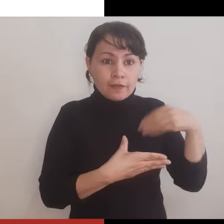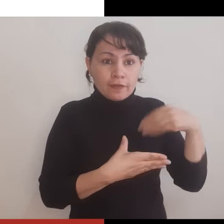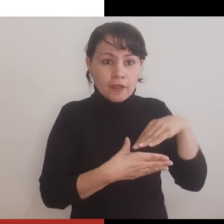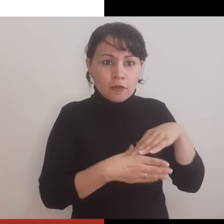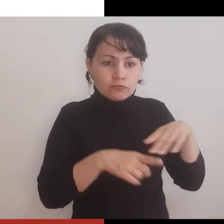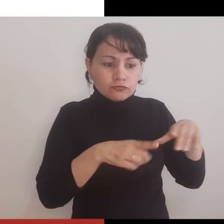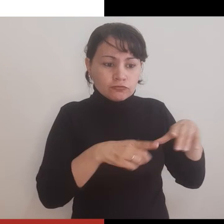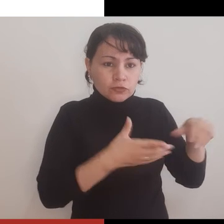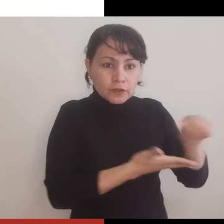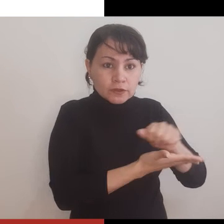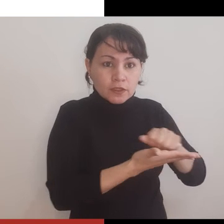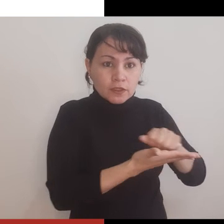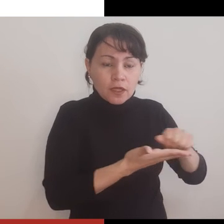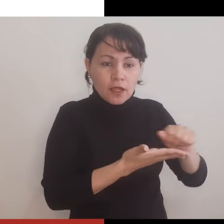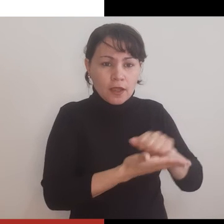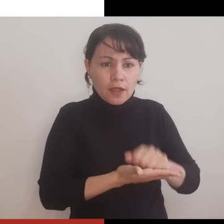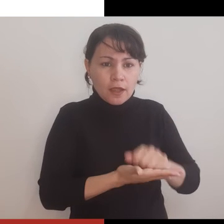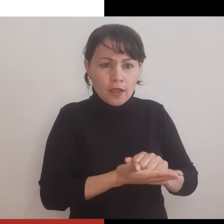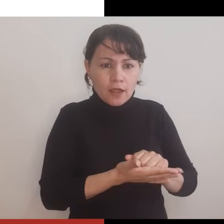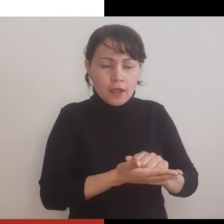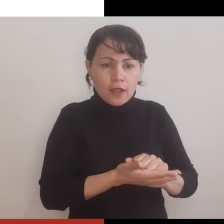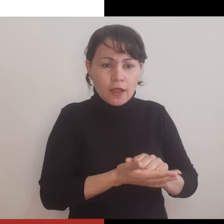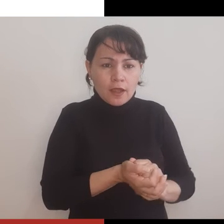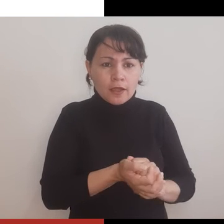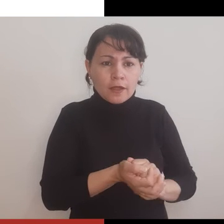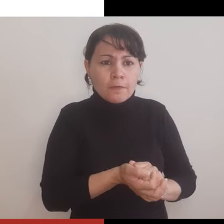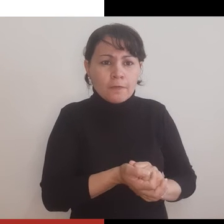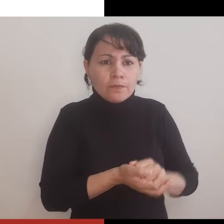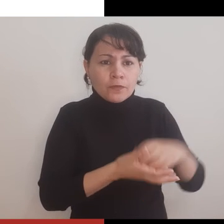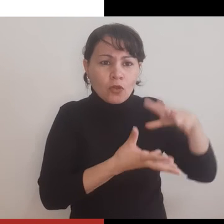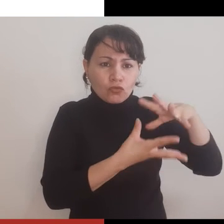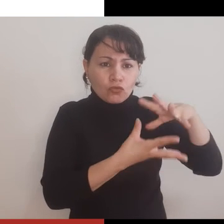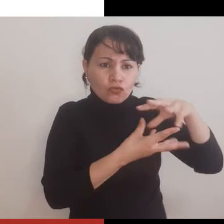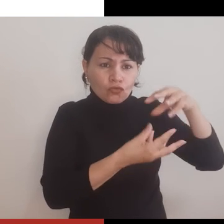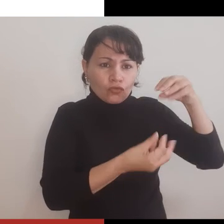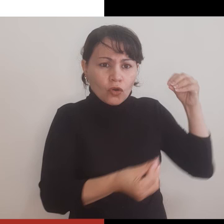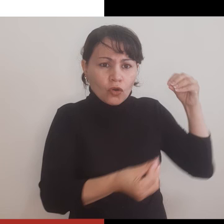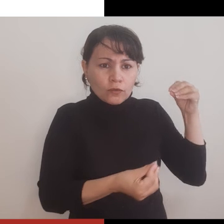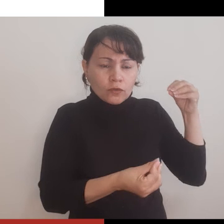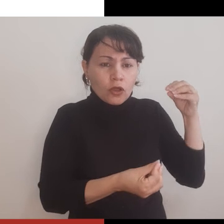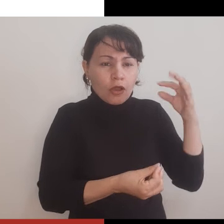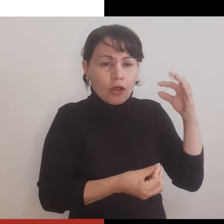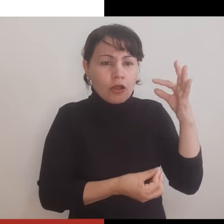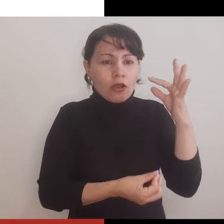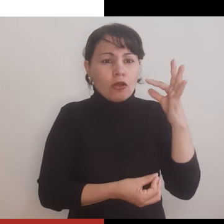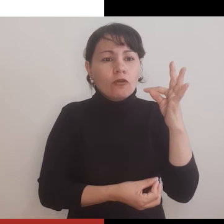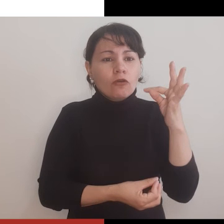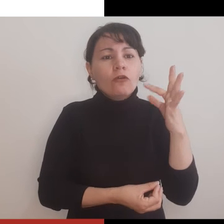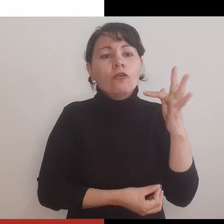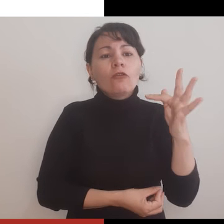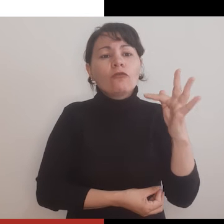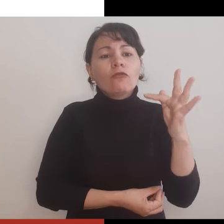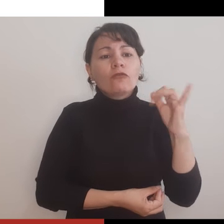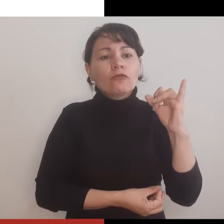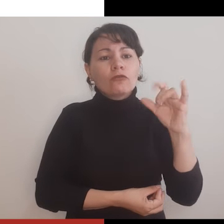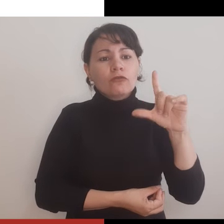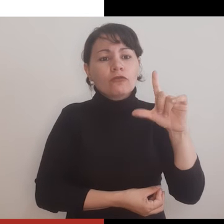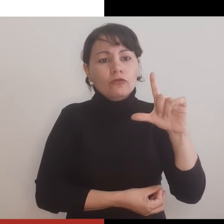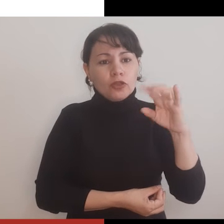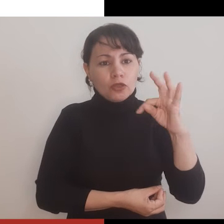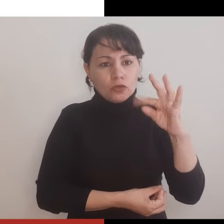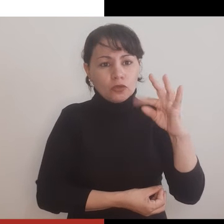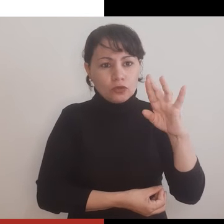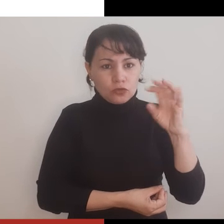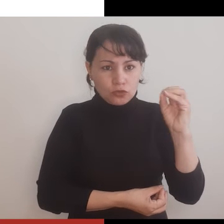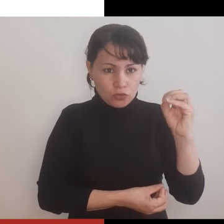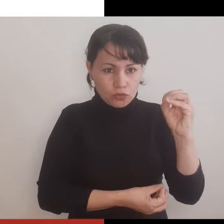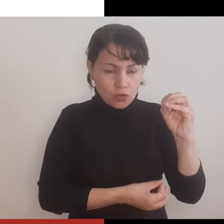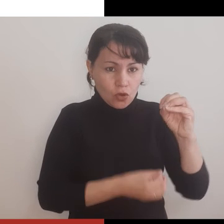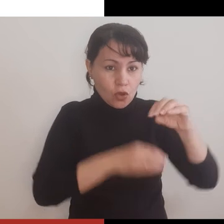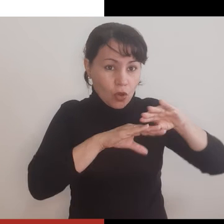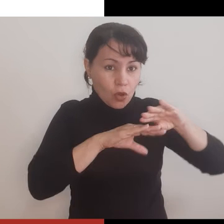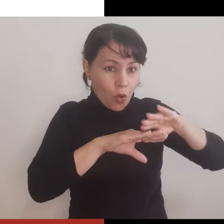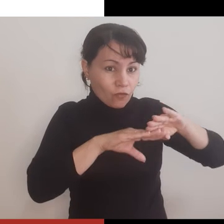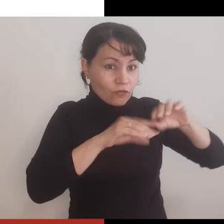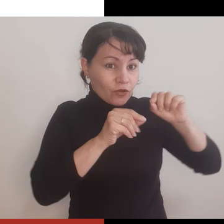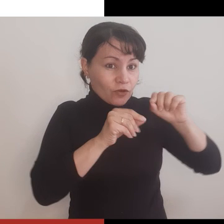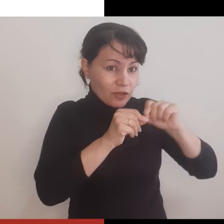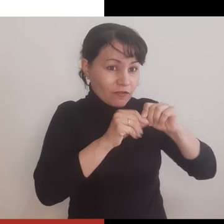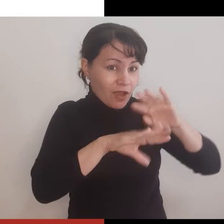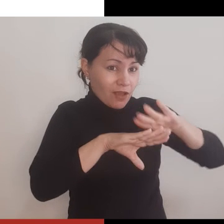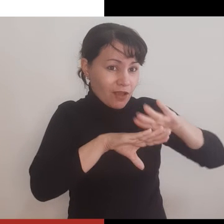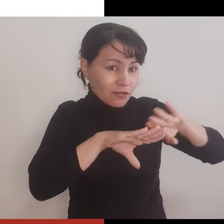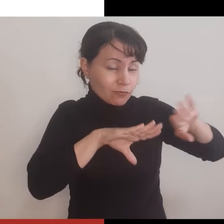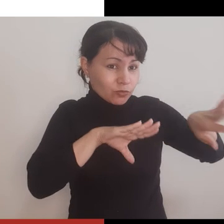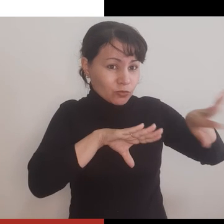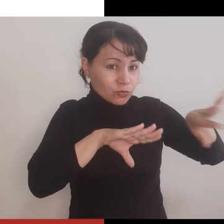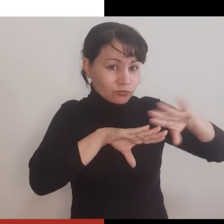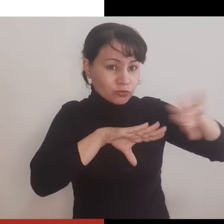desse ambiente, um filtro, que é o filtro EPA, que faz um melhor controle dessa dispersão do